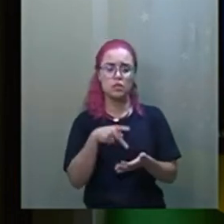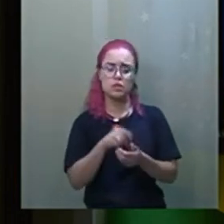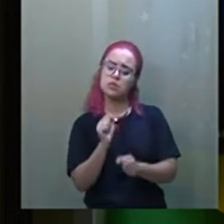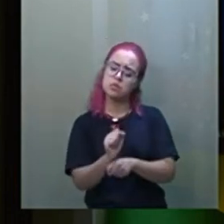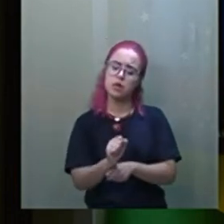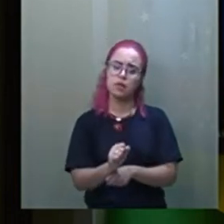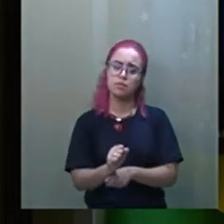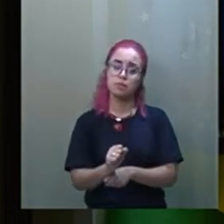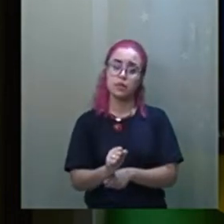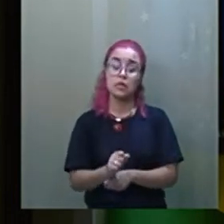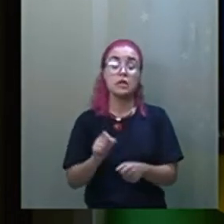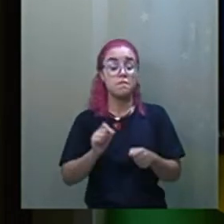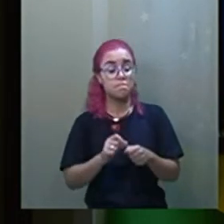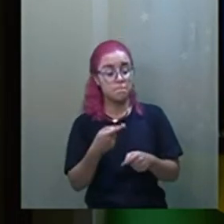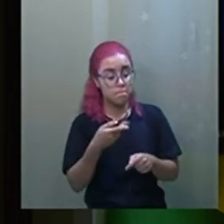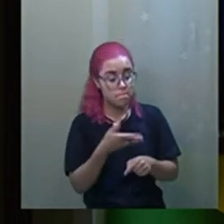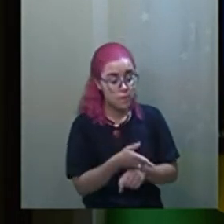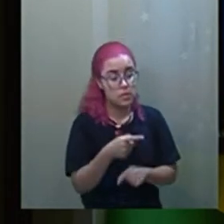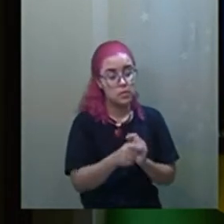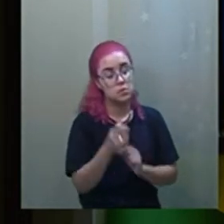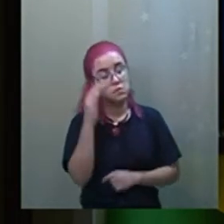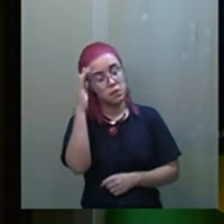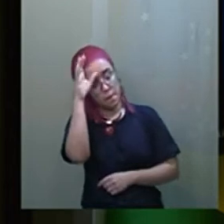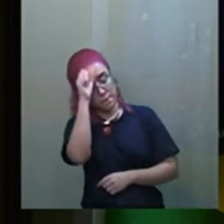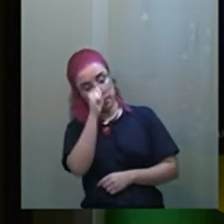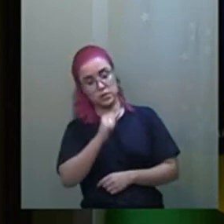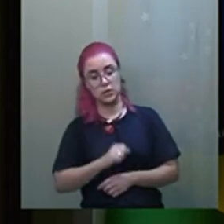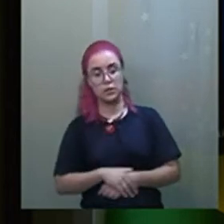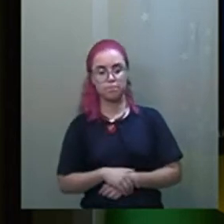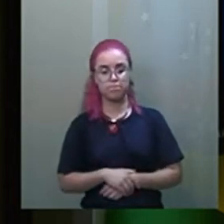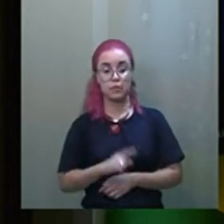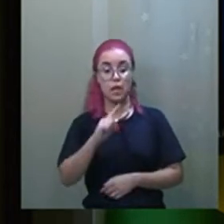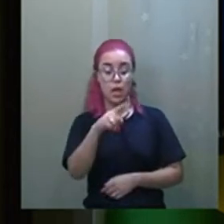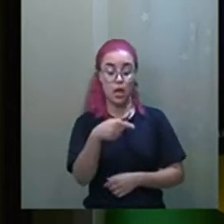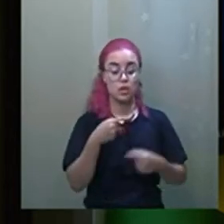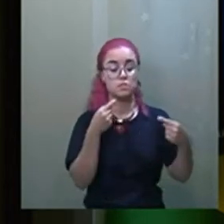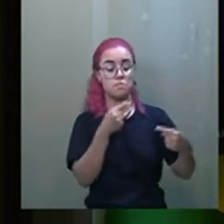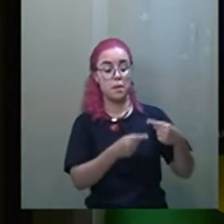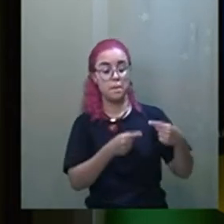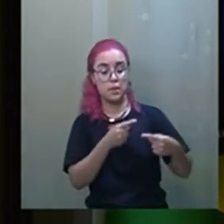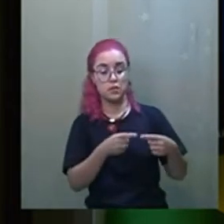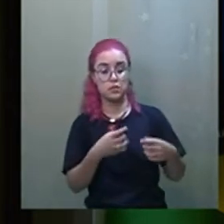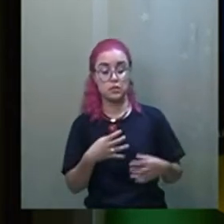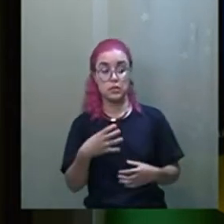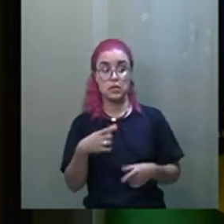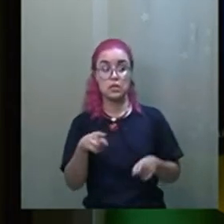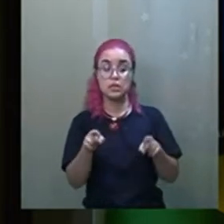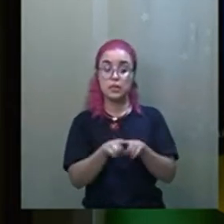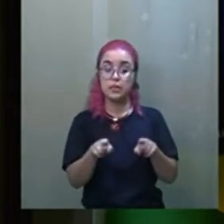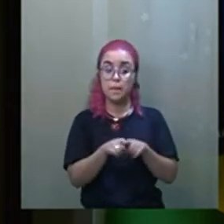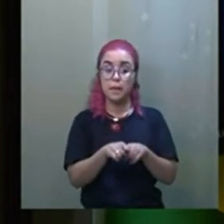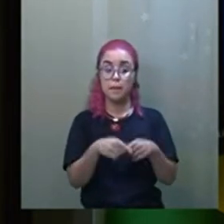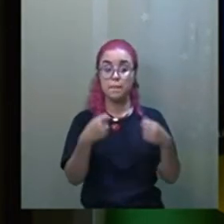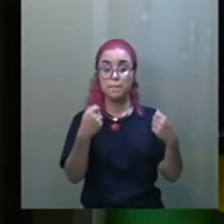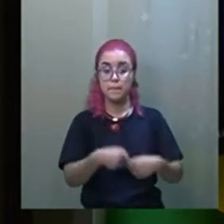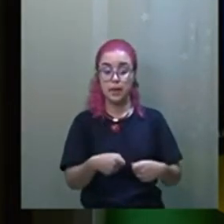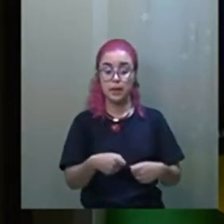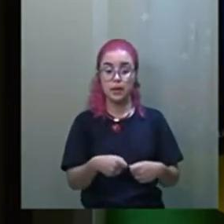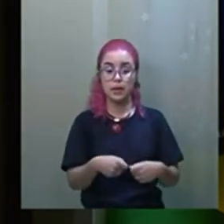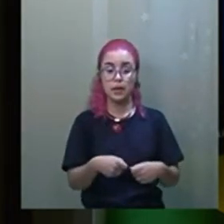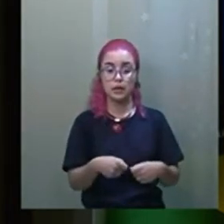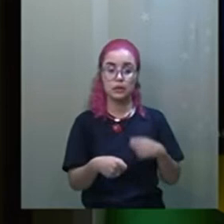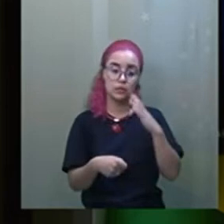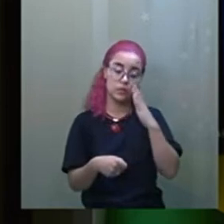aprendizado. Resumindo, essa sessão de debate serviu também para reforçar, senhor presidente,